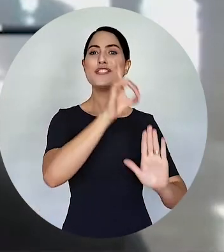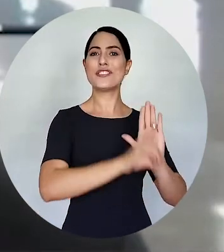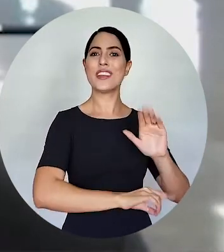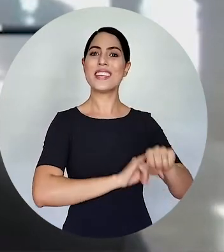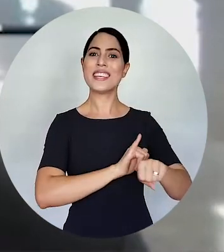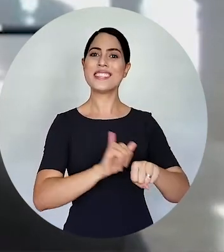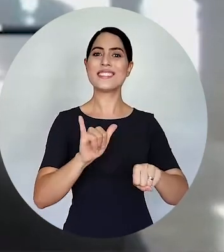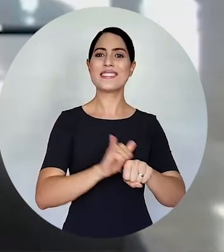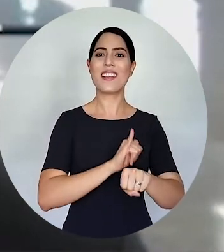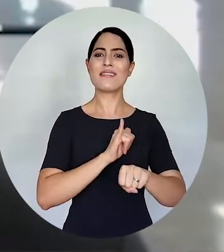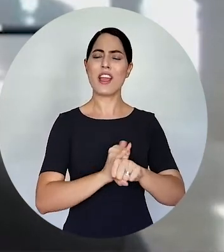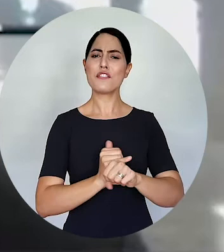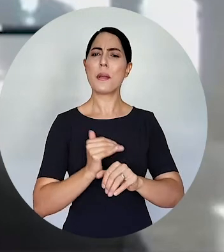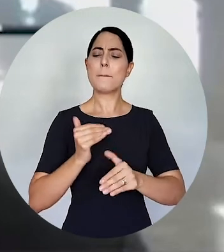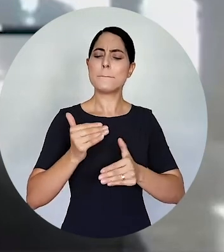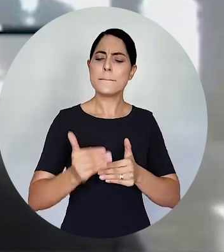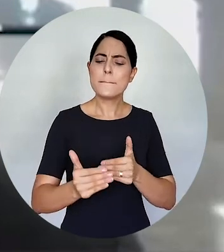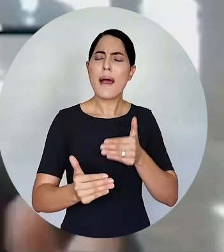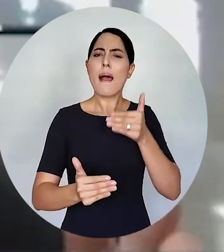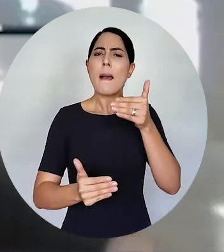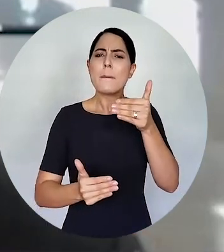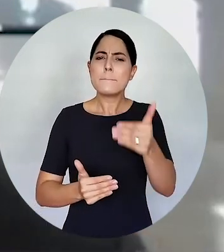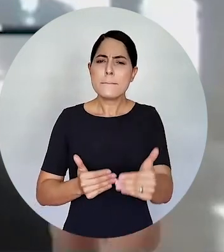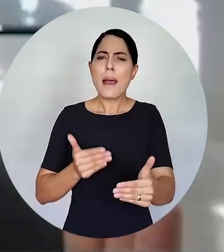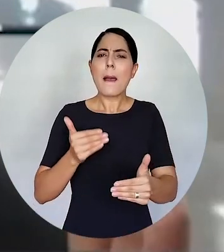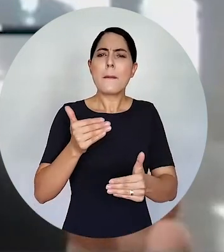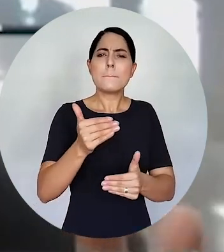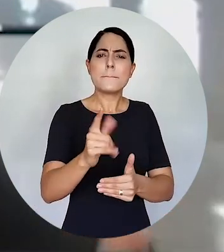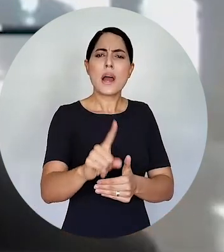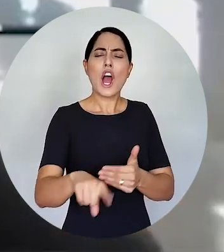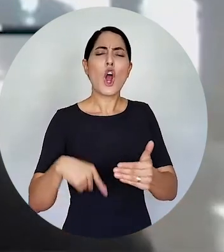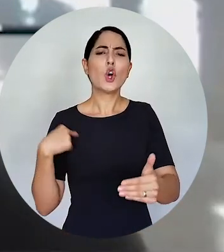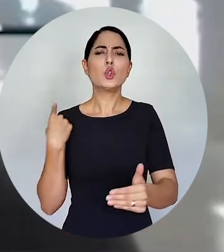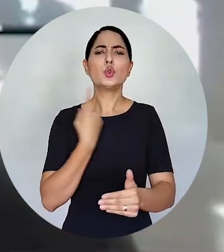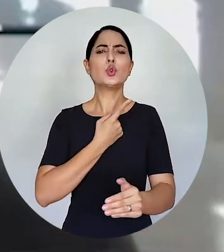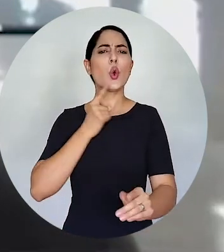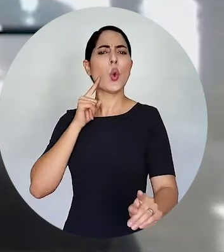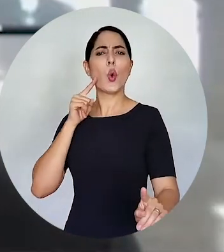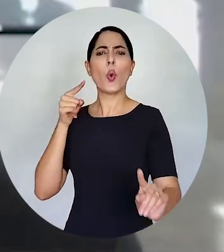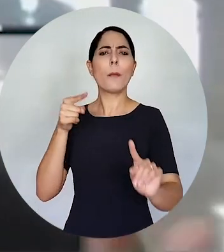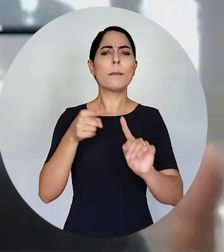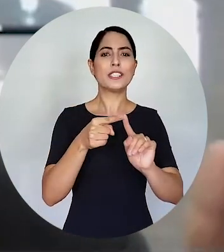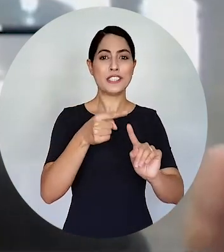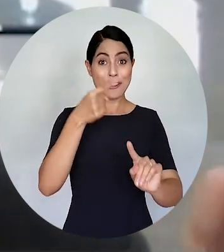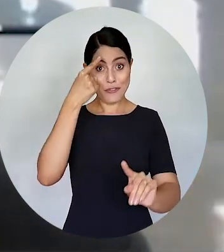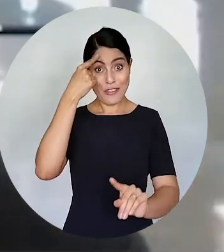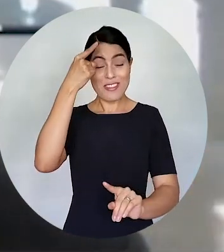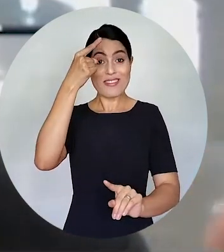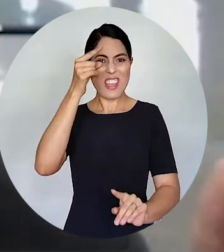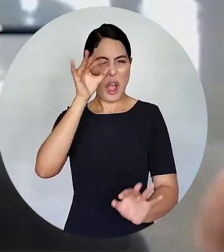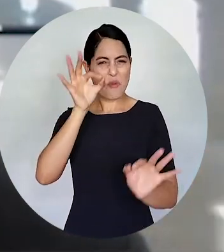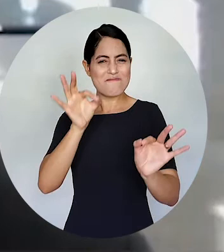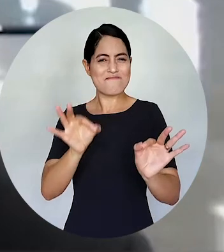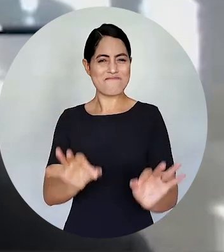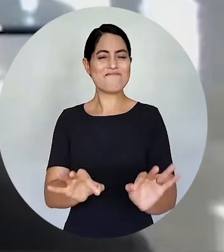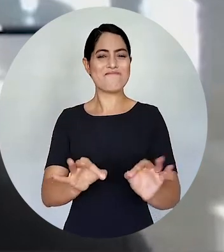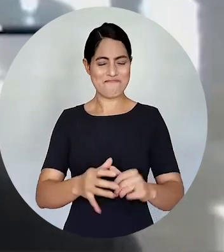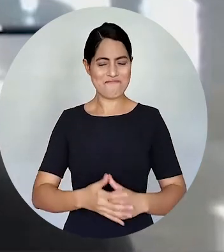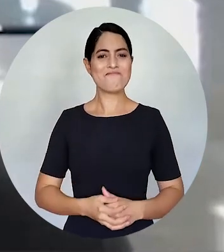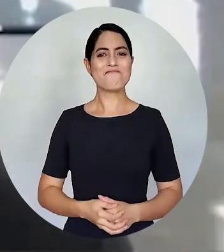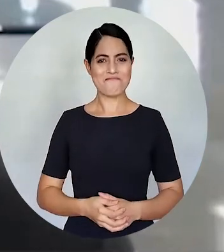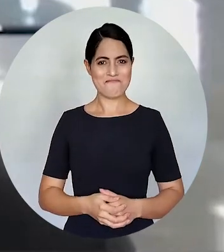um instrumento para, passo a passo, nos aproximarmos